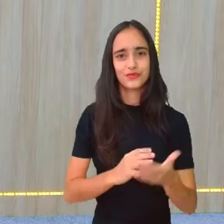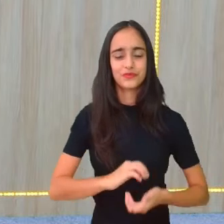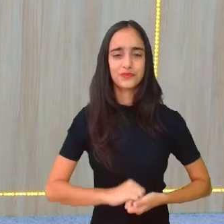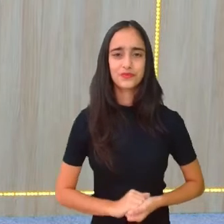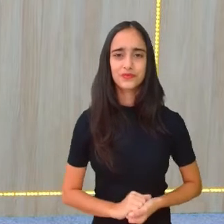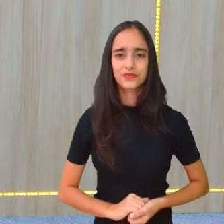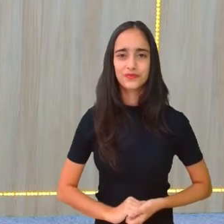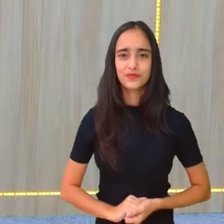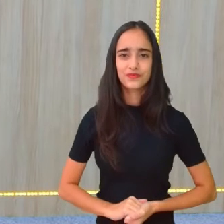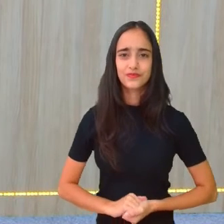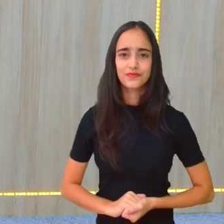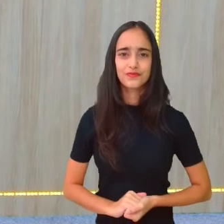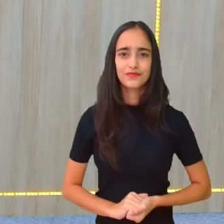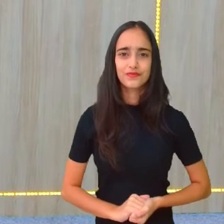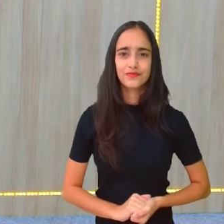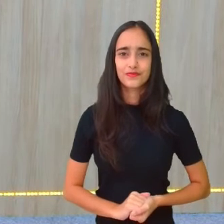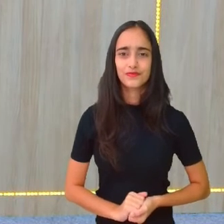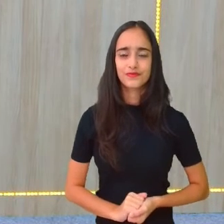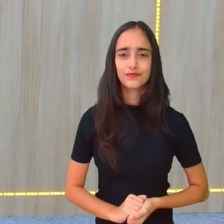texto, certo?